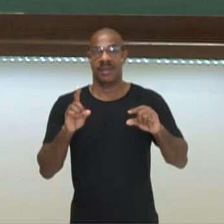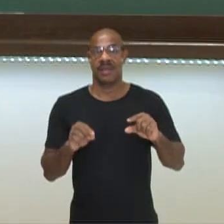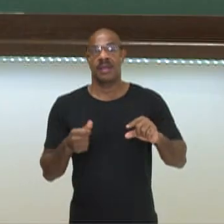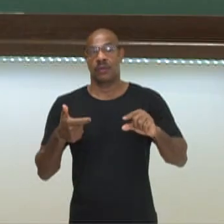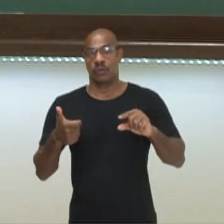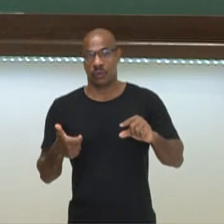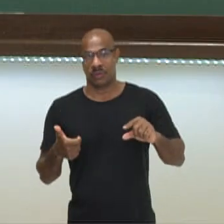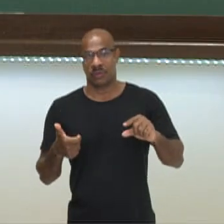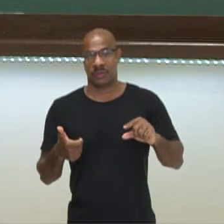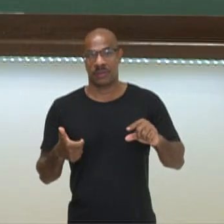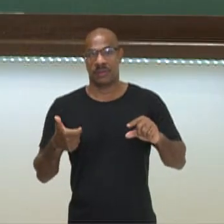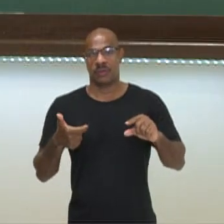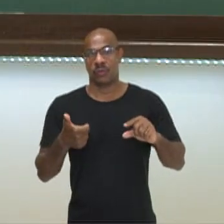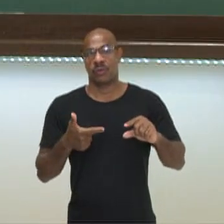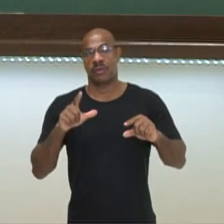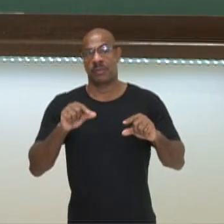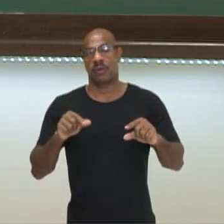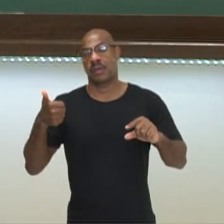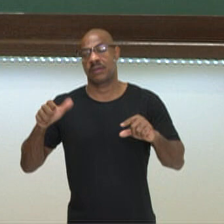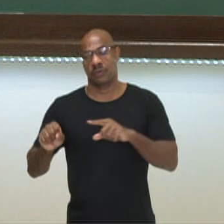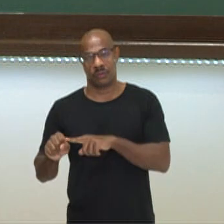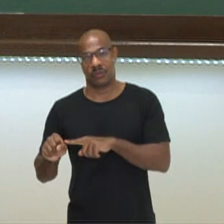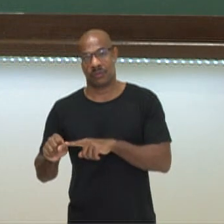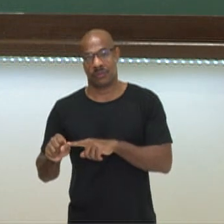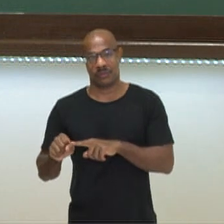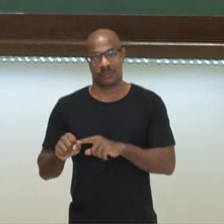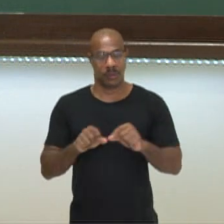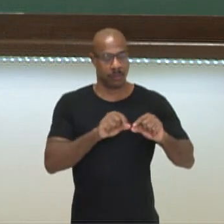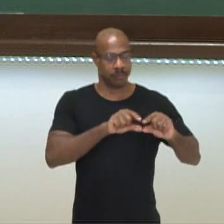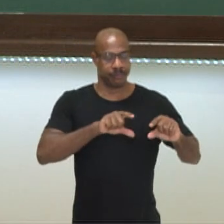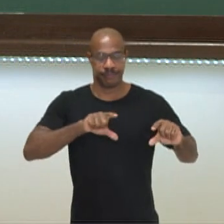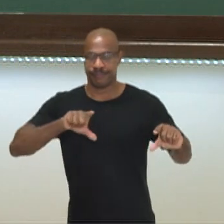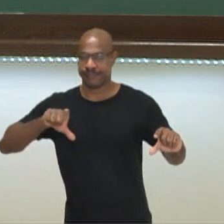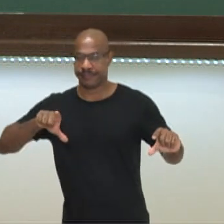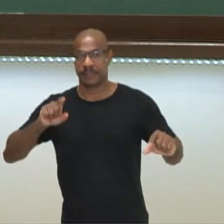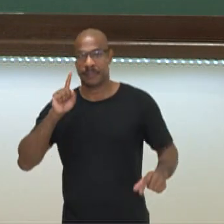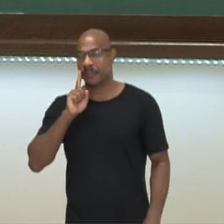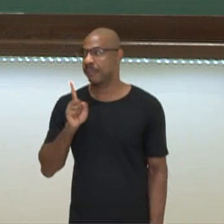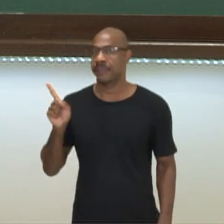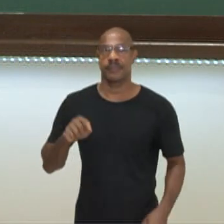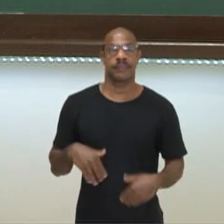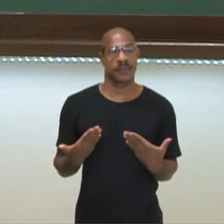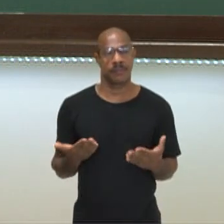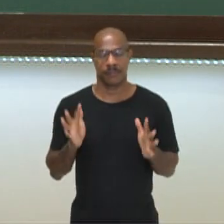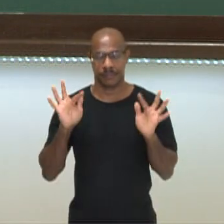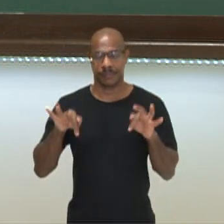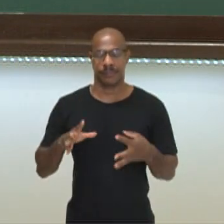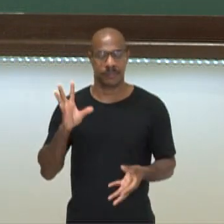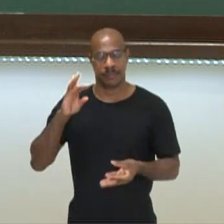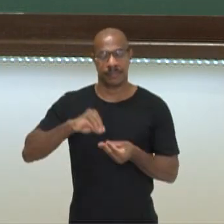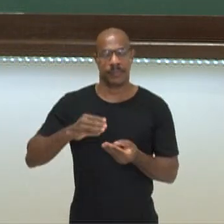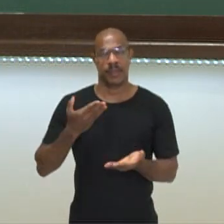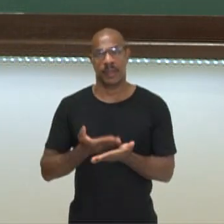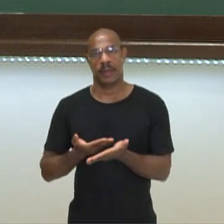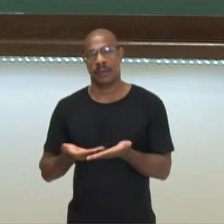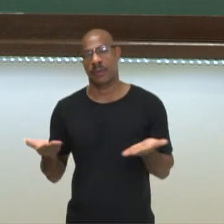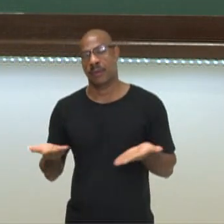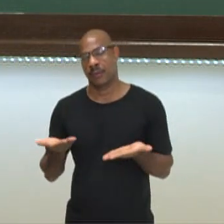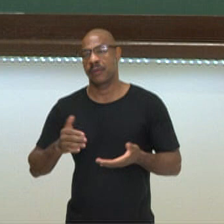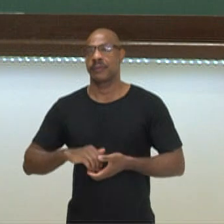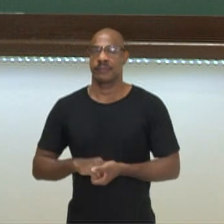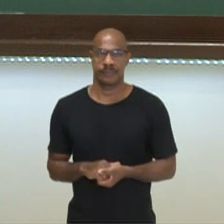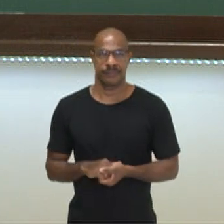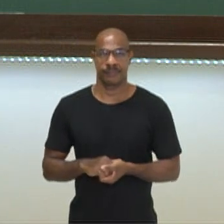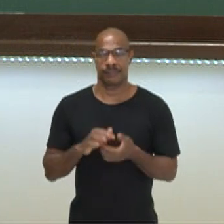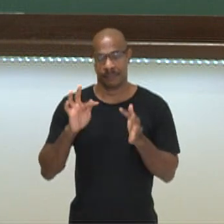18. Tá aí a nossa ordem crescente, certo? Muito bem. Com isso, a gente finaliza a nossa aula. Lembrando que